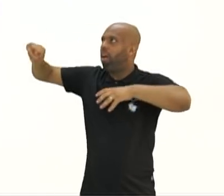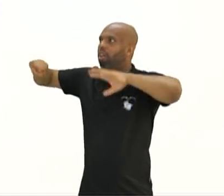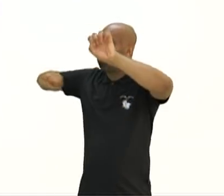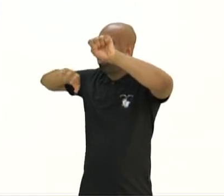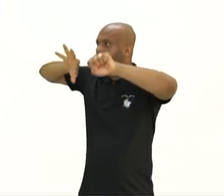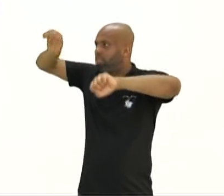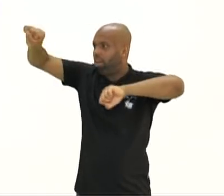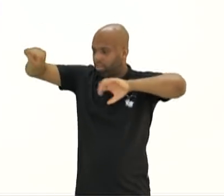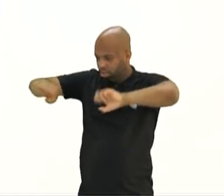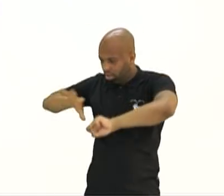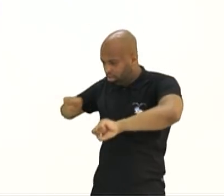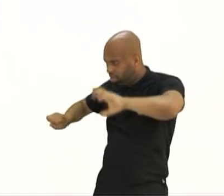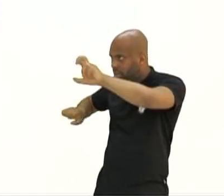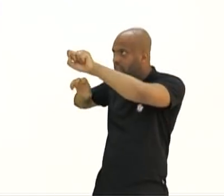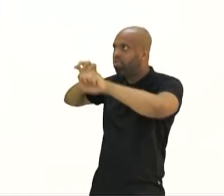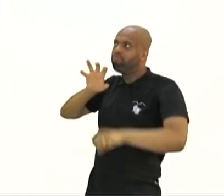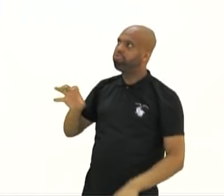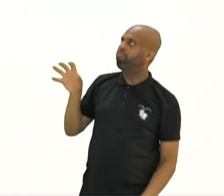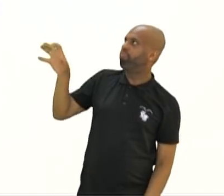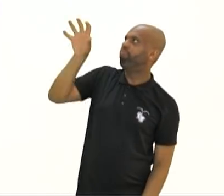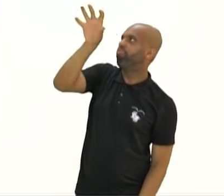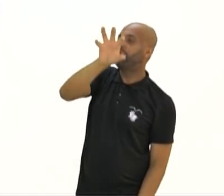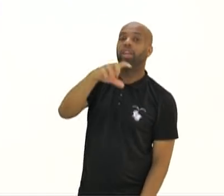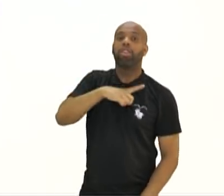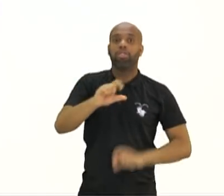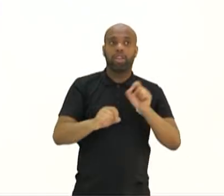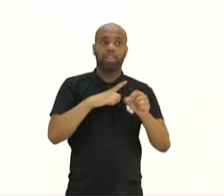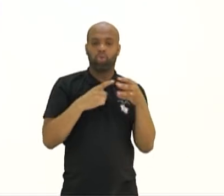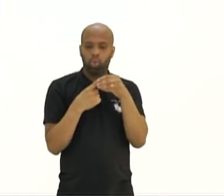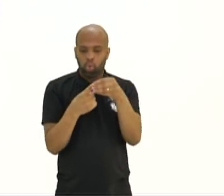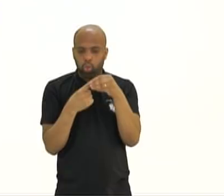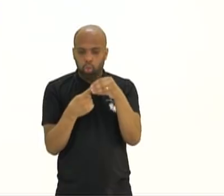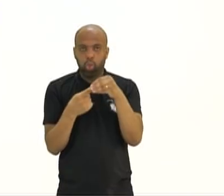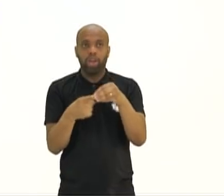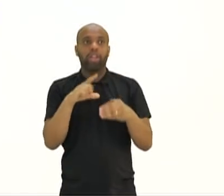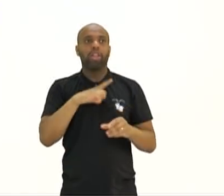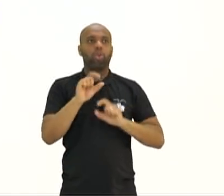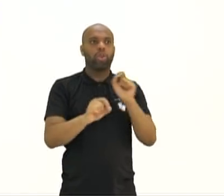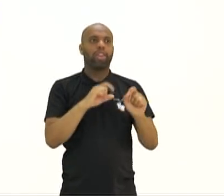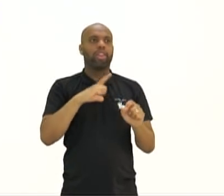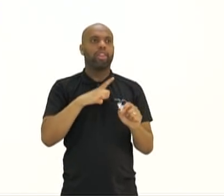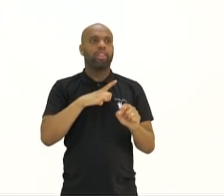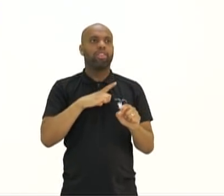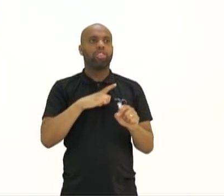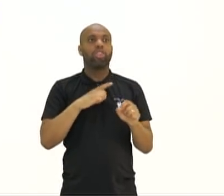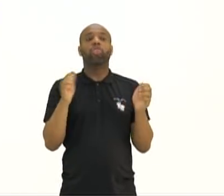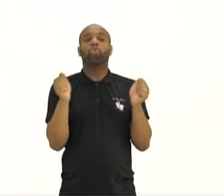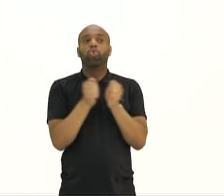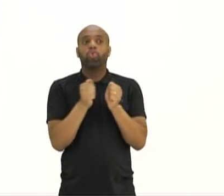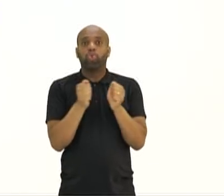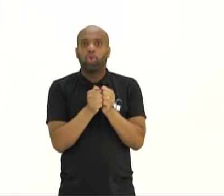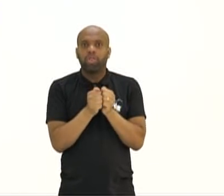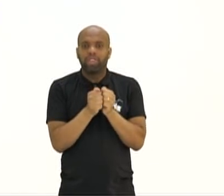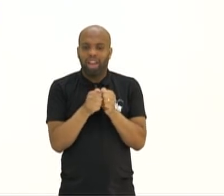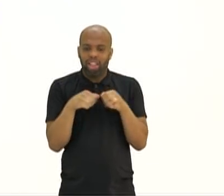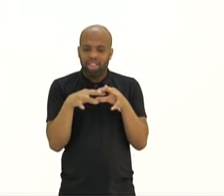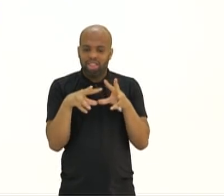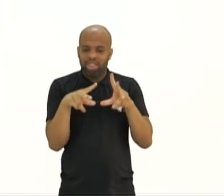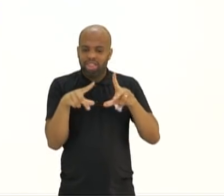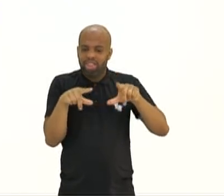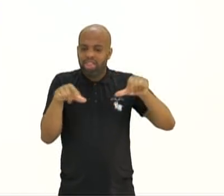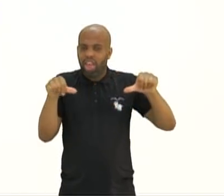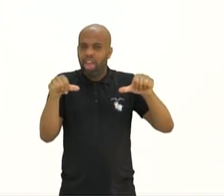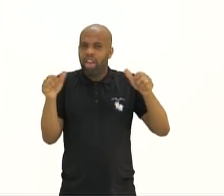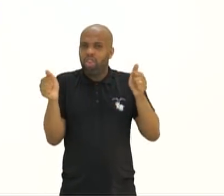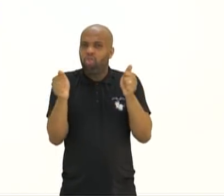território que eles tinham espalhado, olha o único lugar que eles tinham uma grande faixa junta de terra,